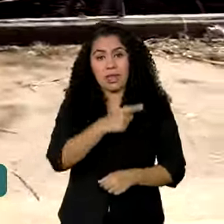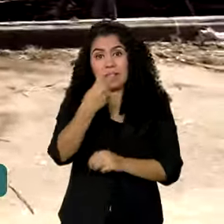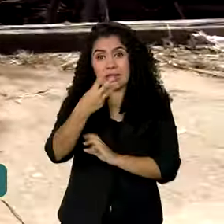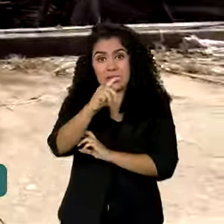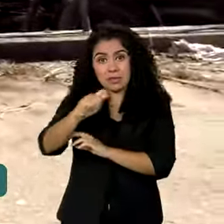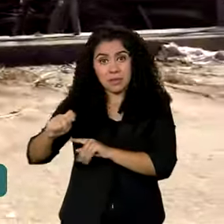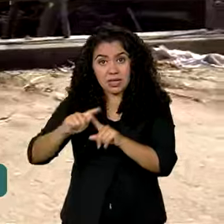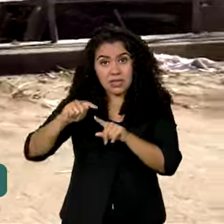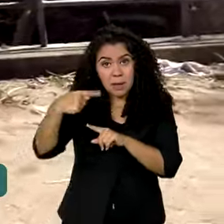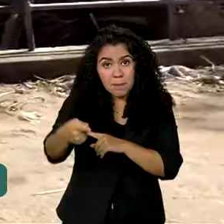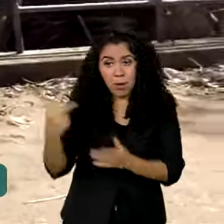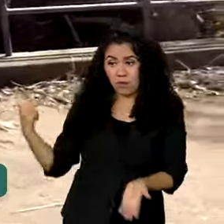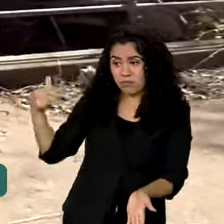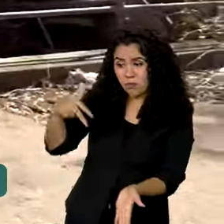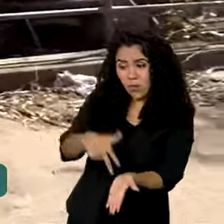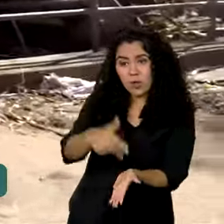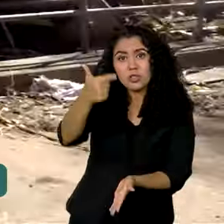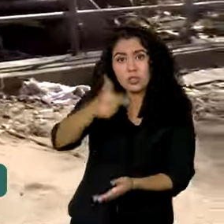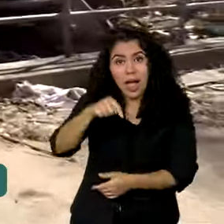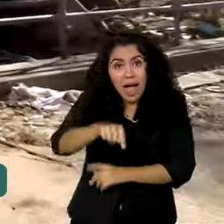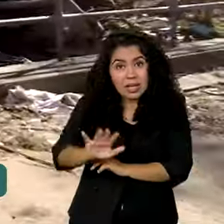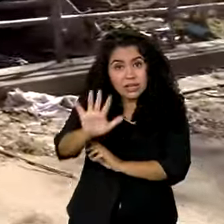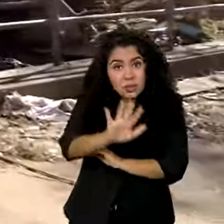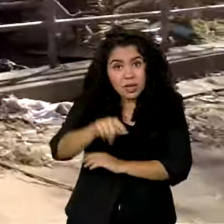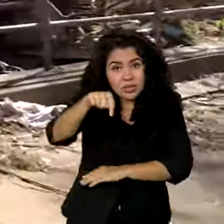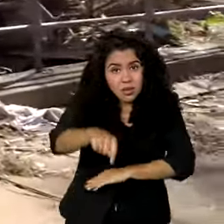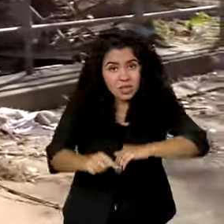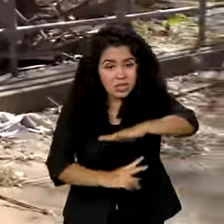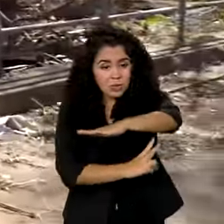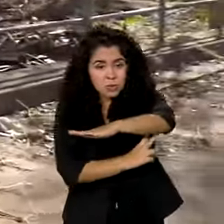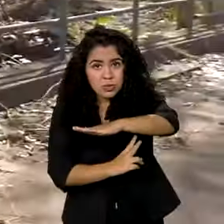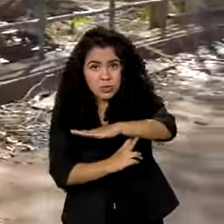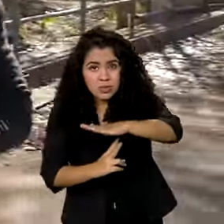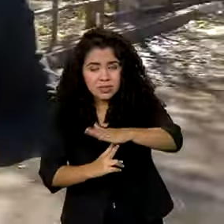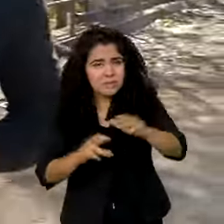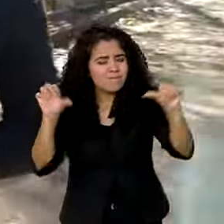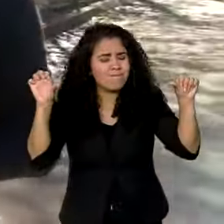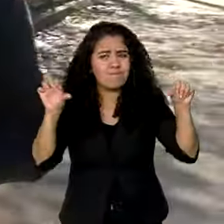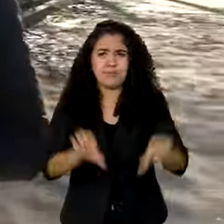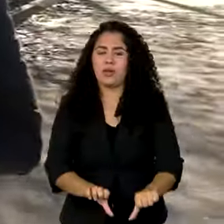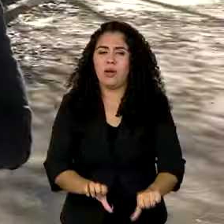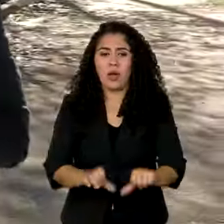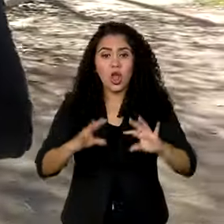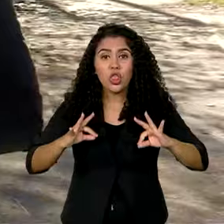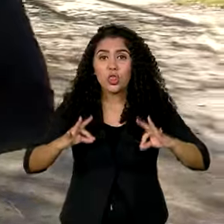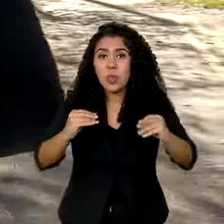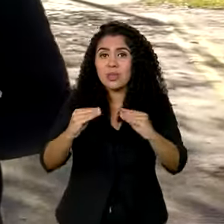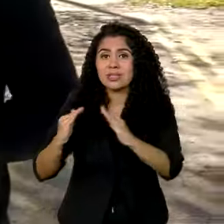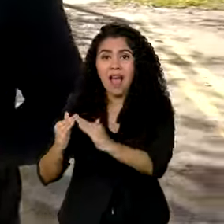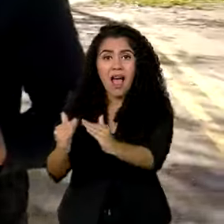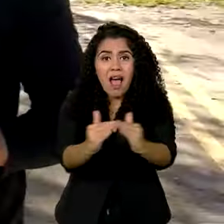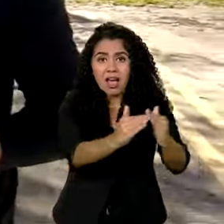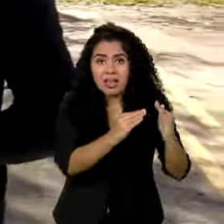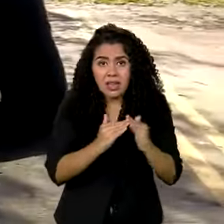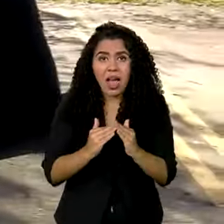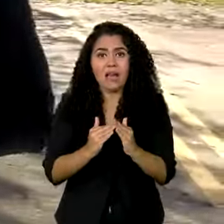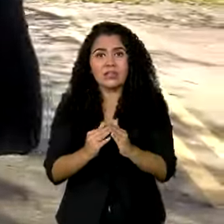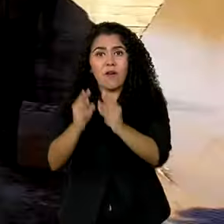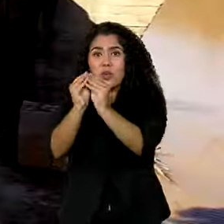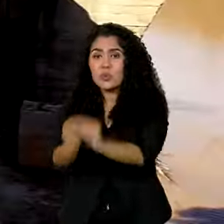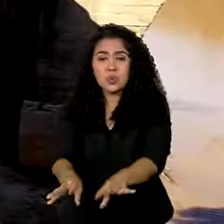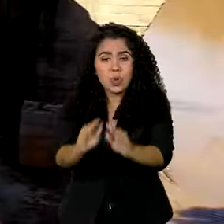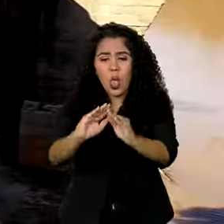depois, a situação aqui em Mussum está muito pior. Todas as casas na margem do Rio Taquari foram destruídas pela